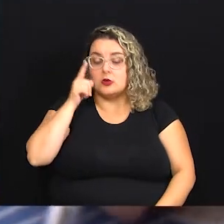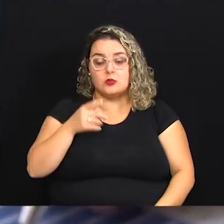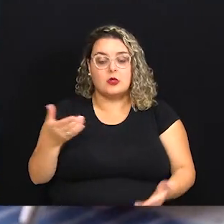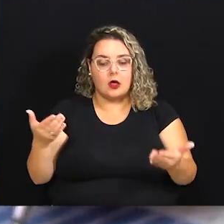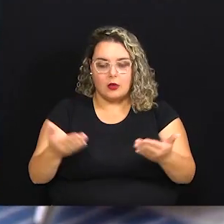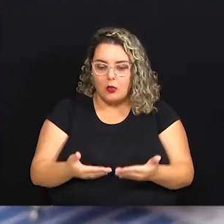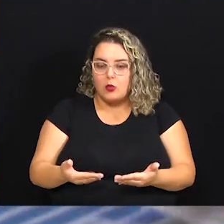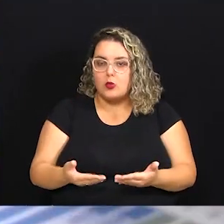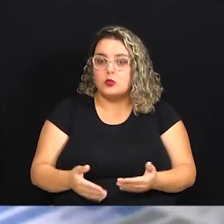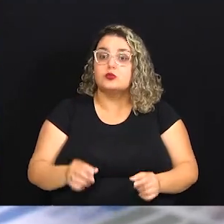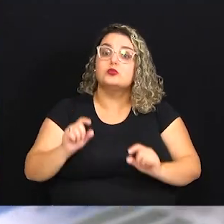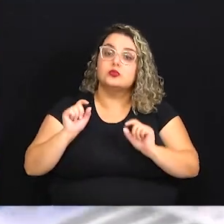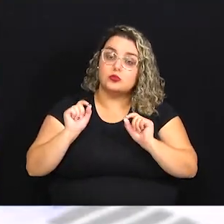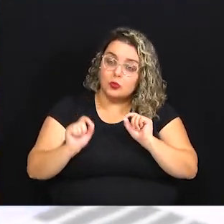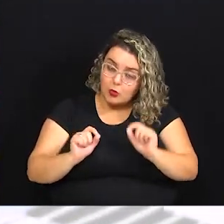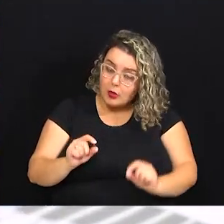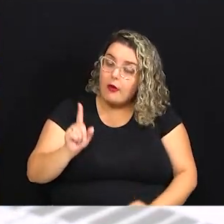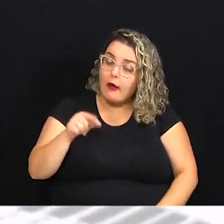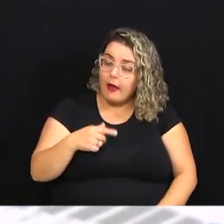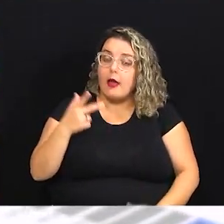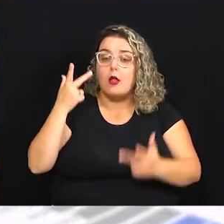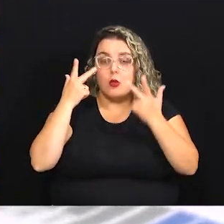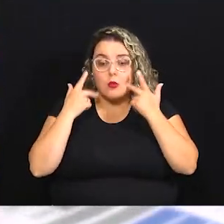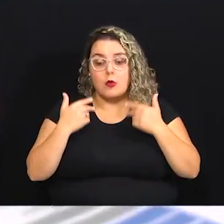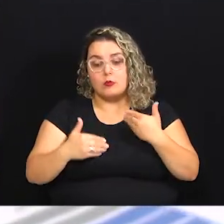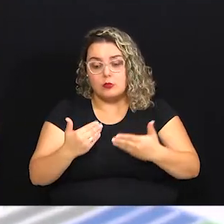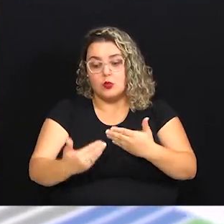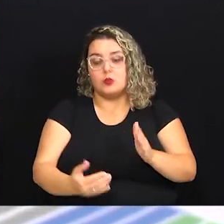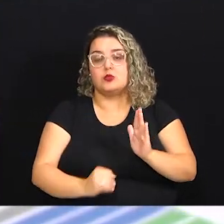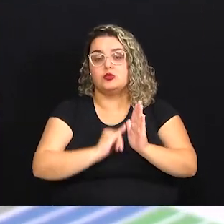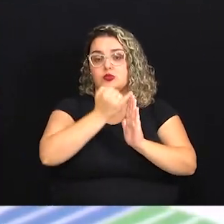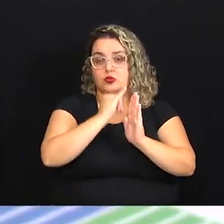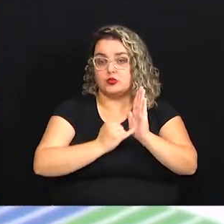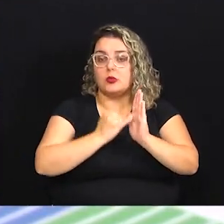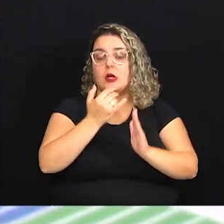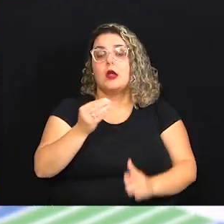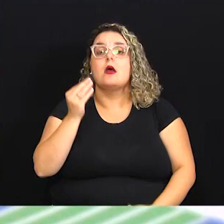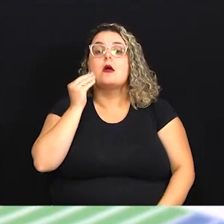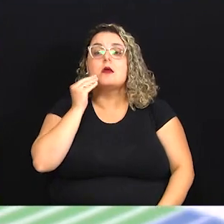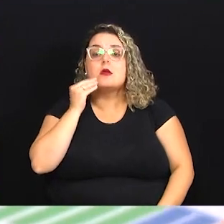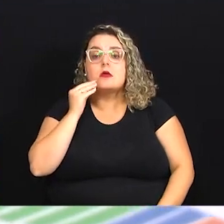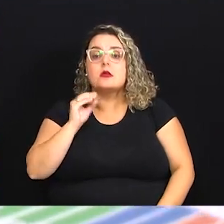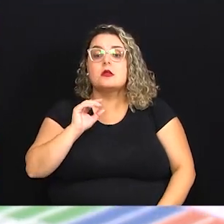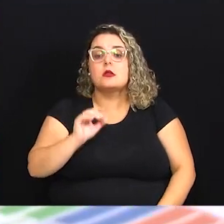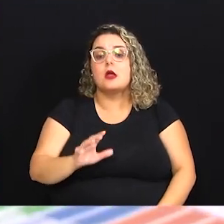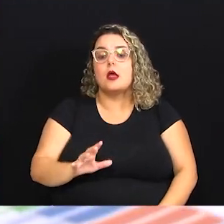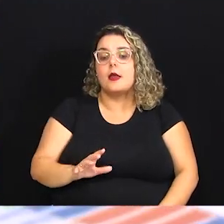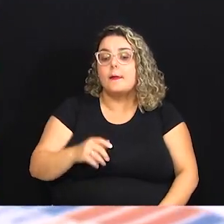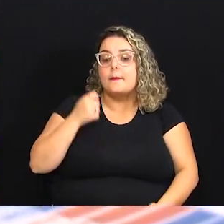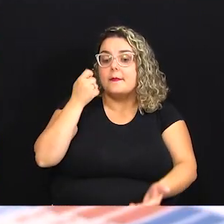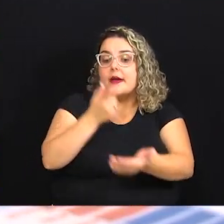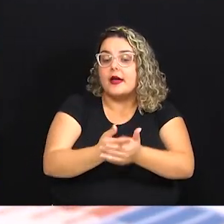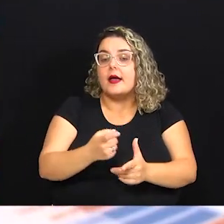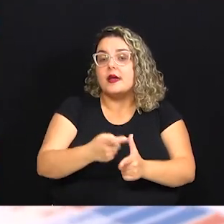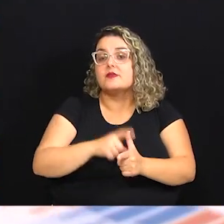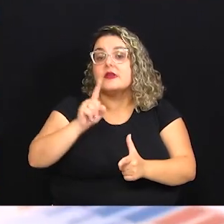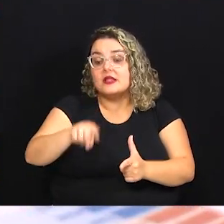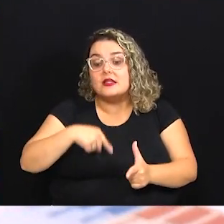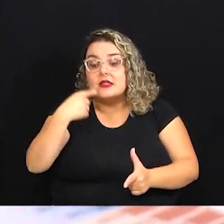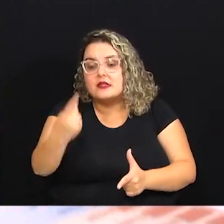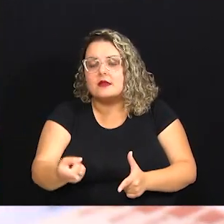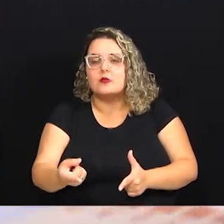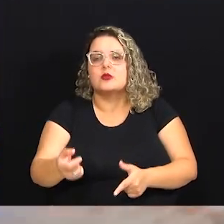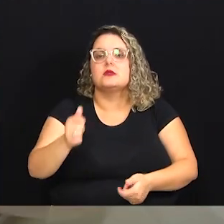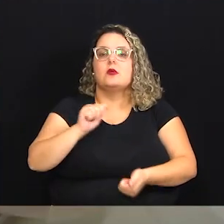teu orçamento hoje, o que é muito comum, porque a gente vive um processo inflacionário, tentar postergar a dívida.